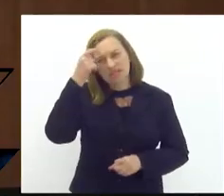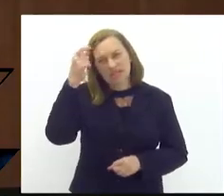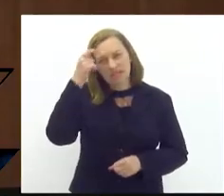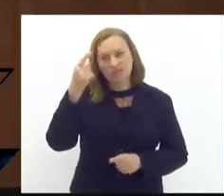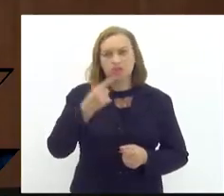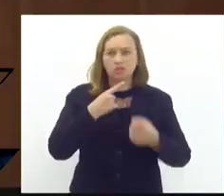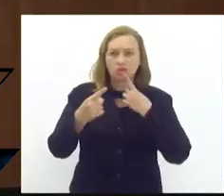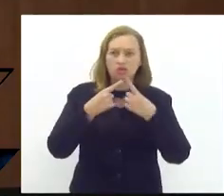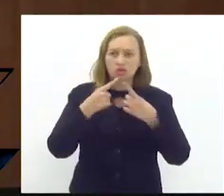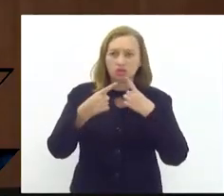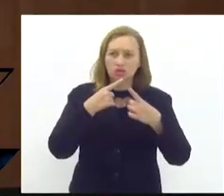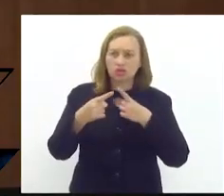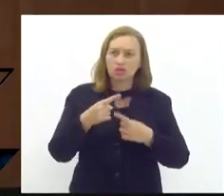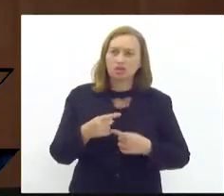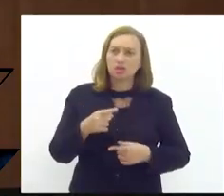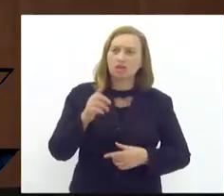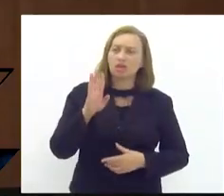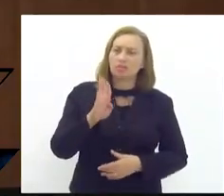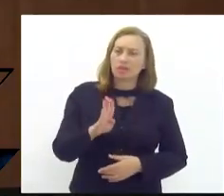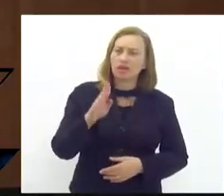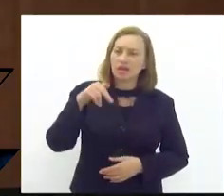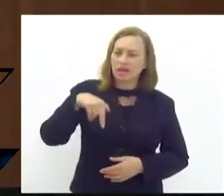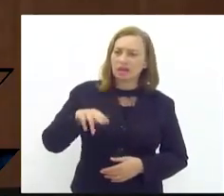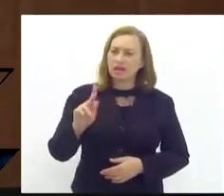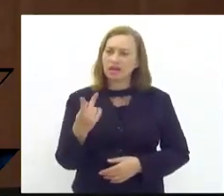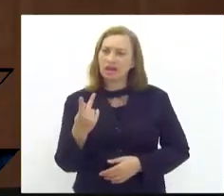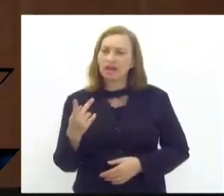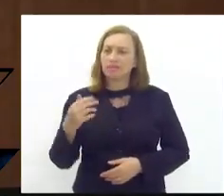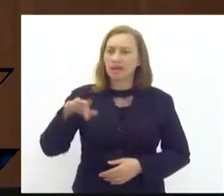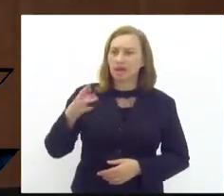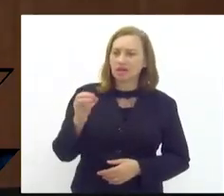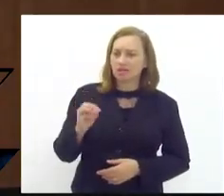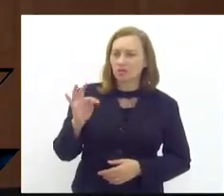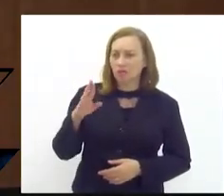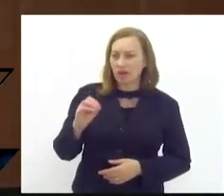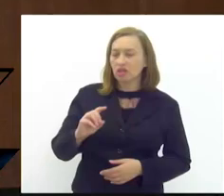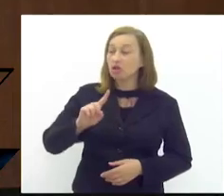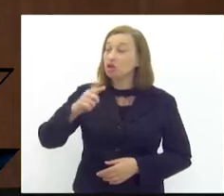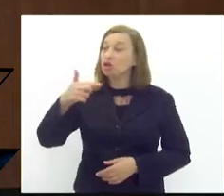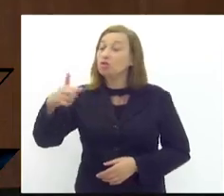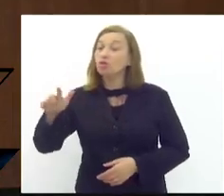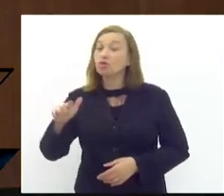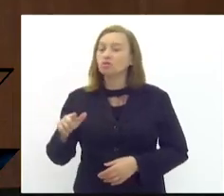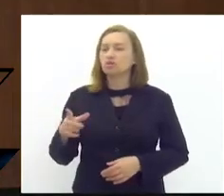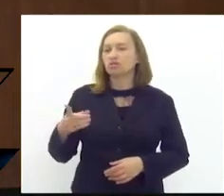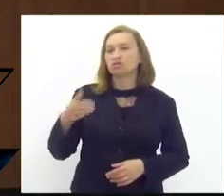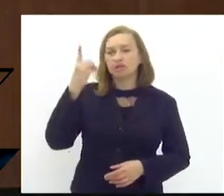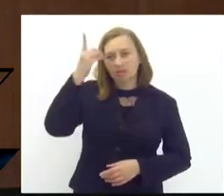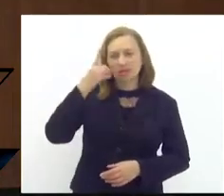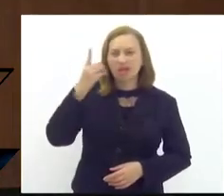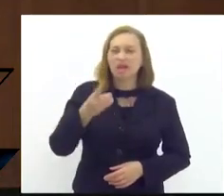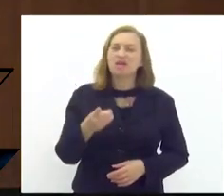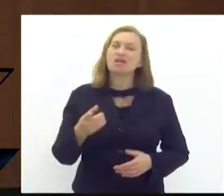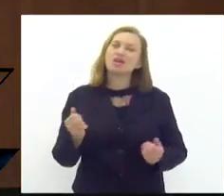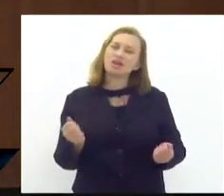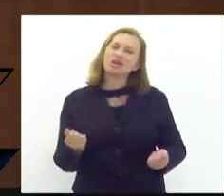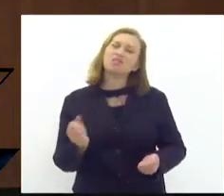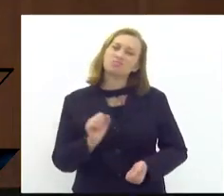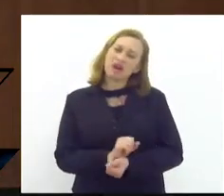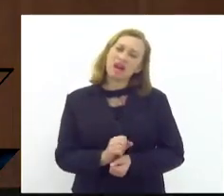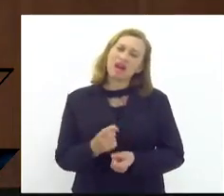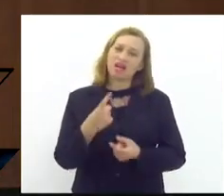e no gabinete do BNH no gabinete no Márcio Gualberto e de demais deputado do meu gabinete e parar com essa Pol iticagem